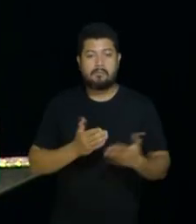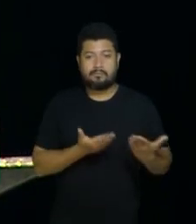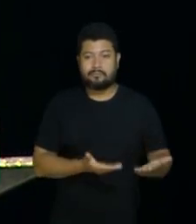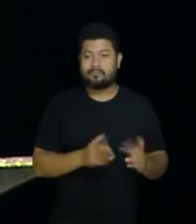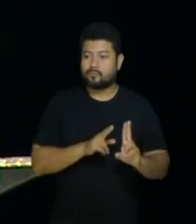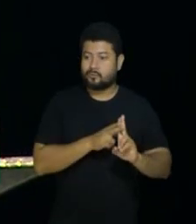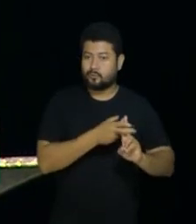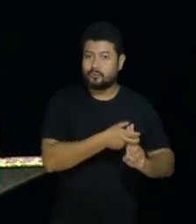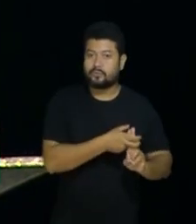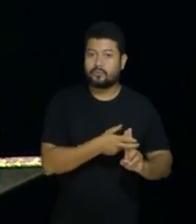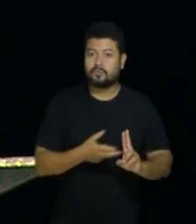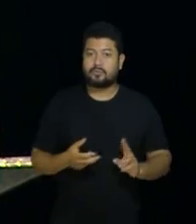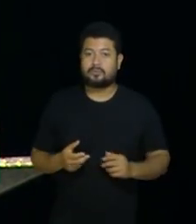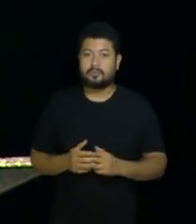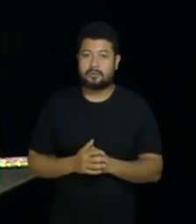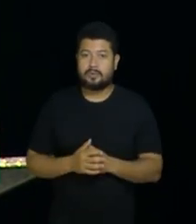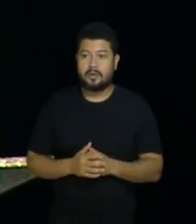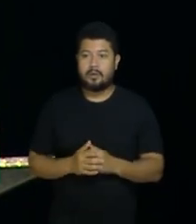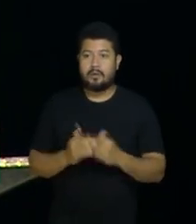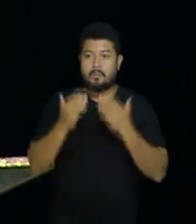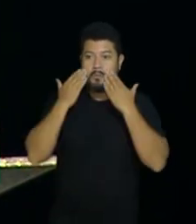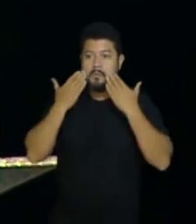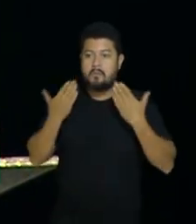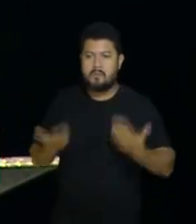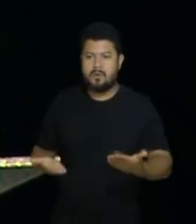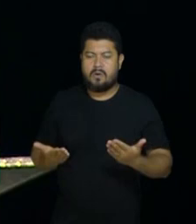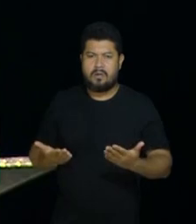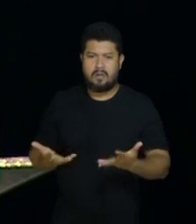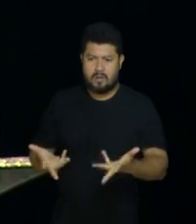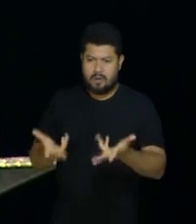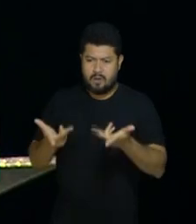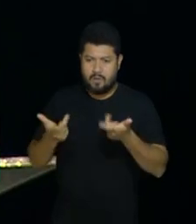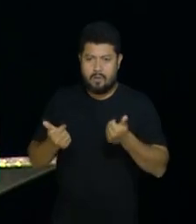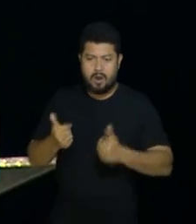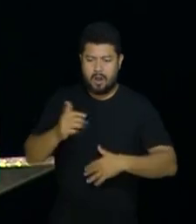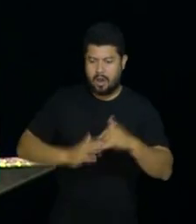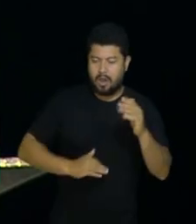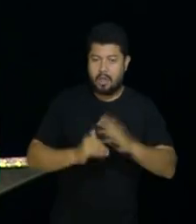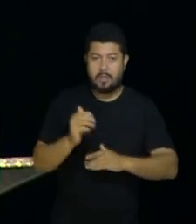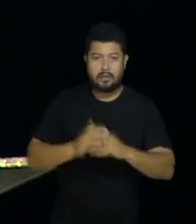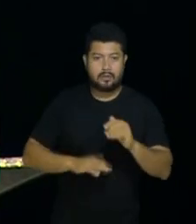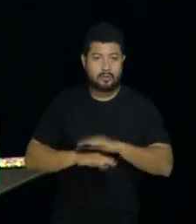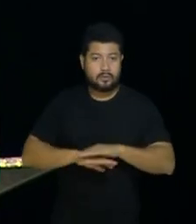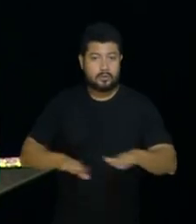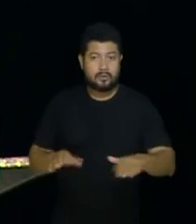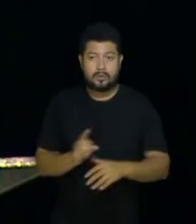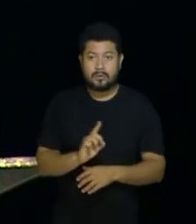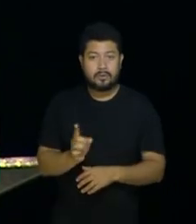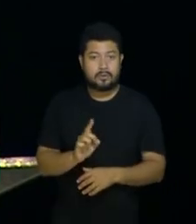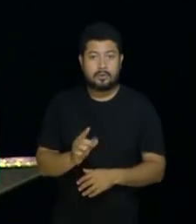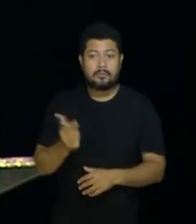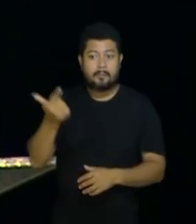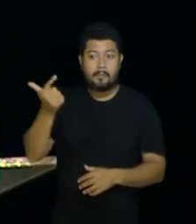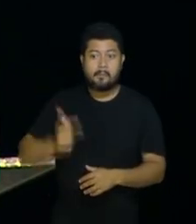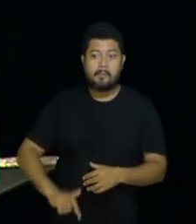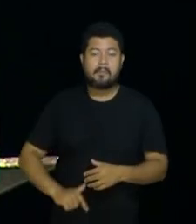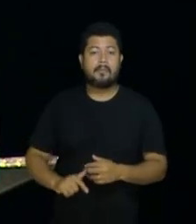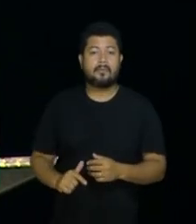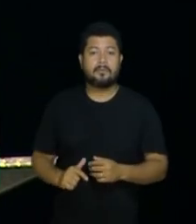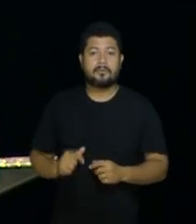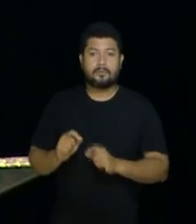Isso demonstra não apenas a eficiência e a qualidade dos serviços prestados, mas também um